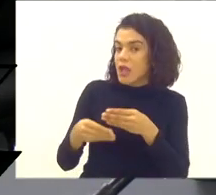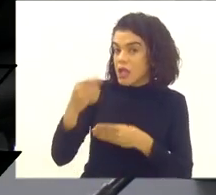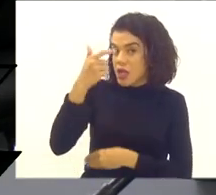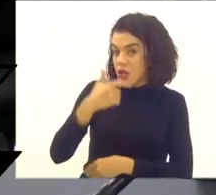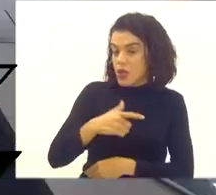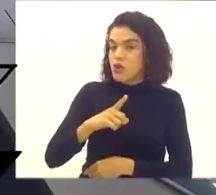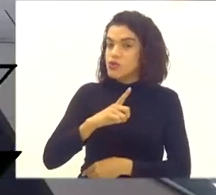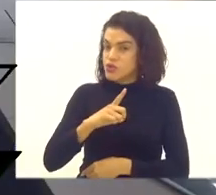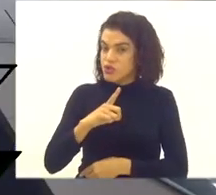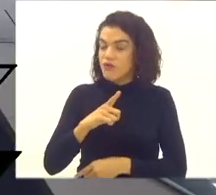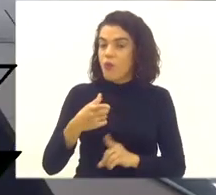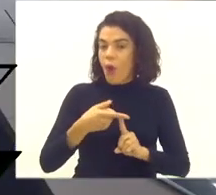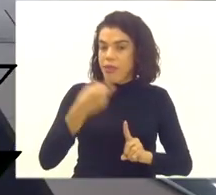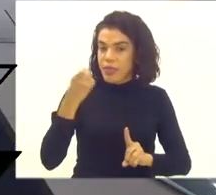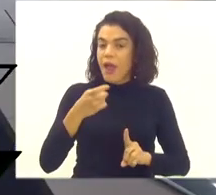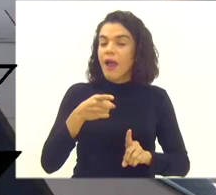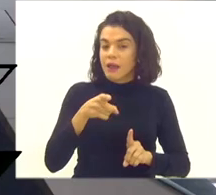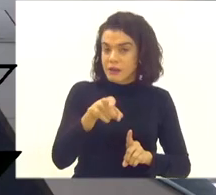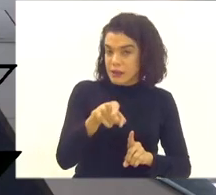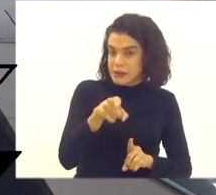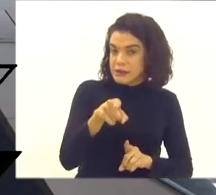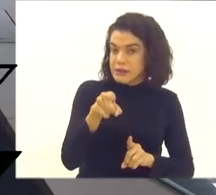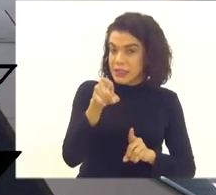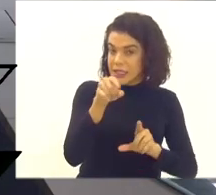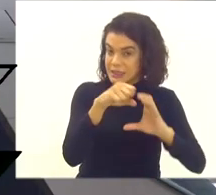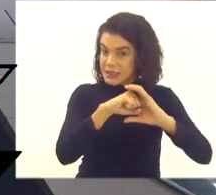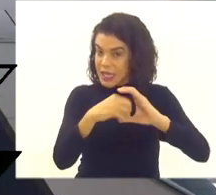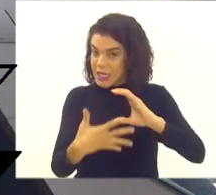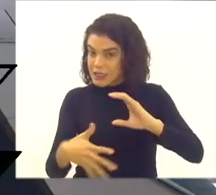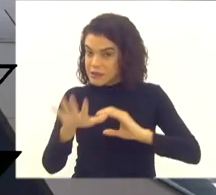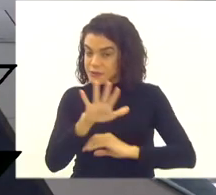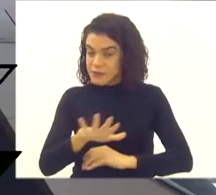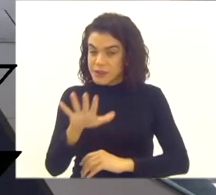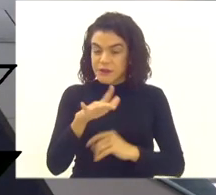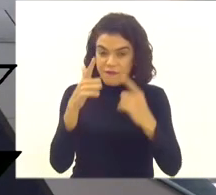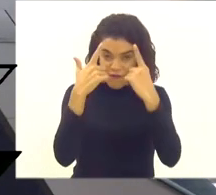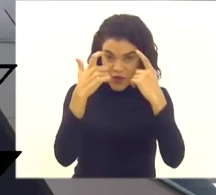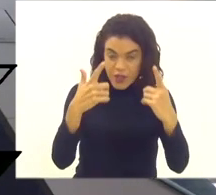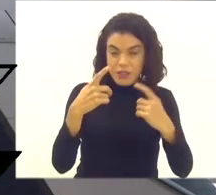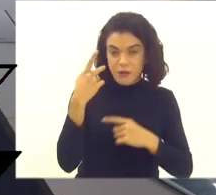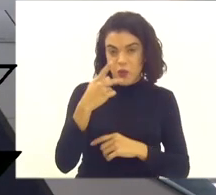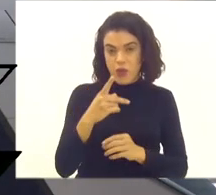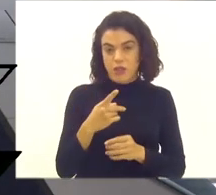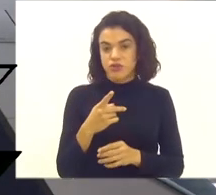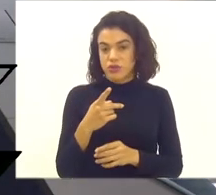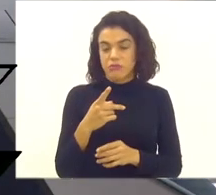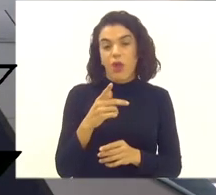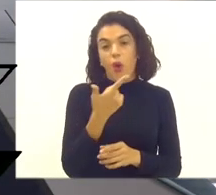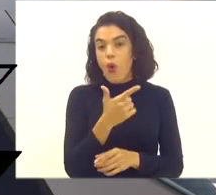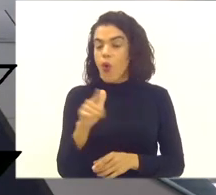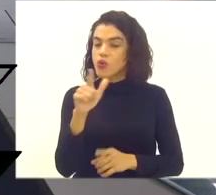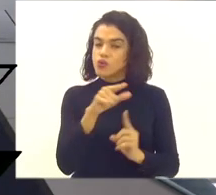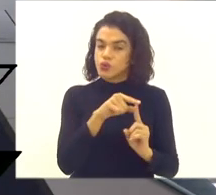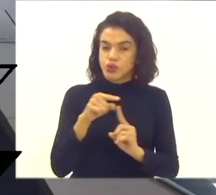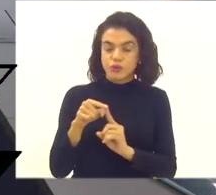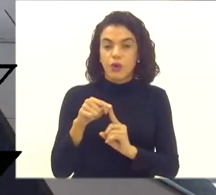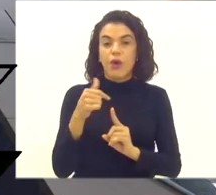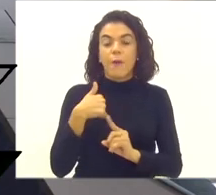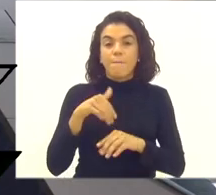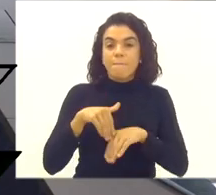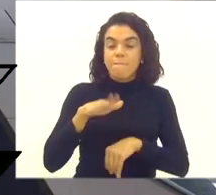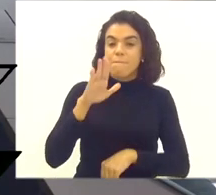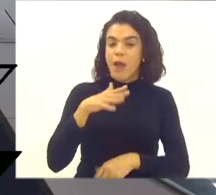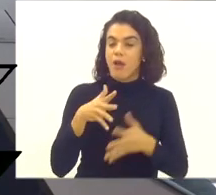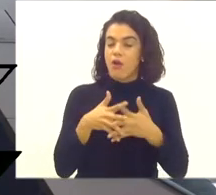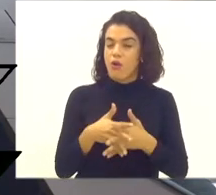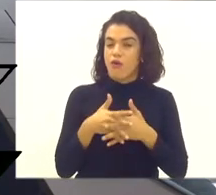tive um ataque desse não necessariamente nesse aspecto da violência política tá e o que eu acho que é o